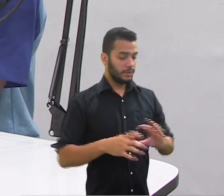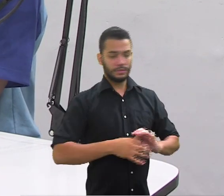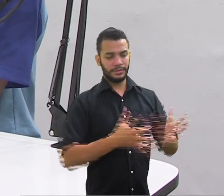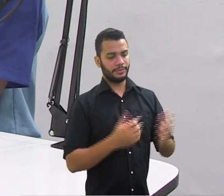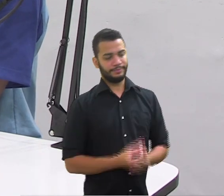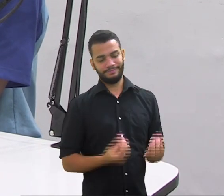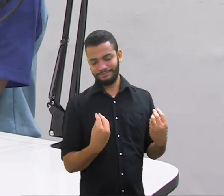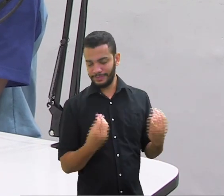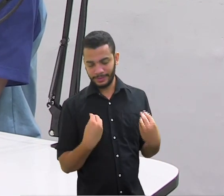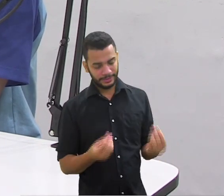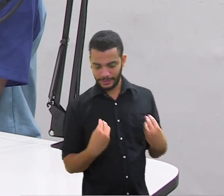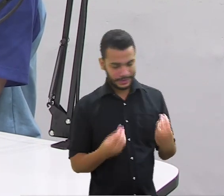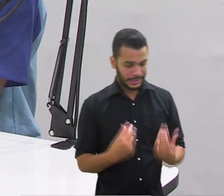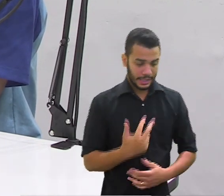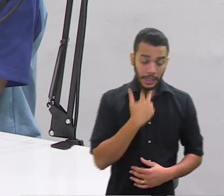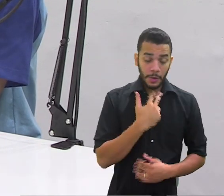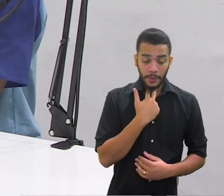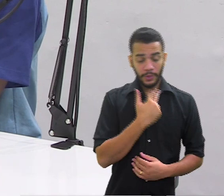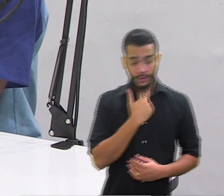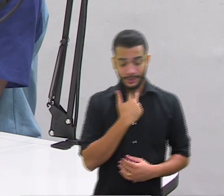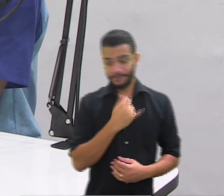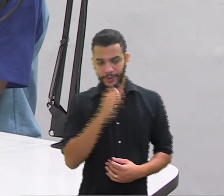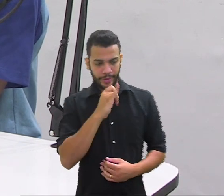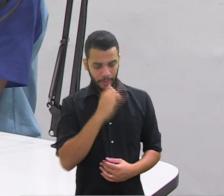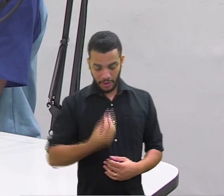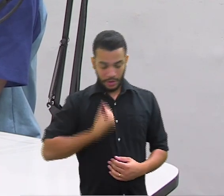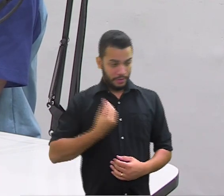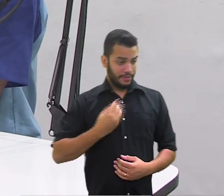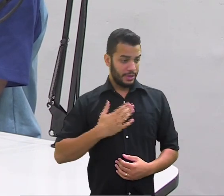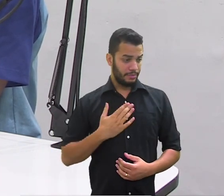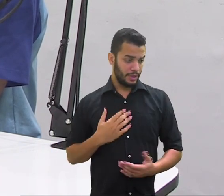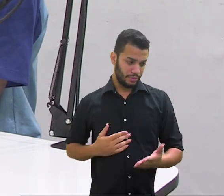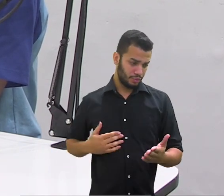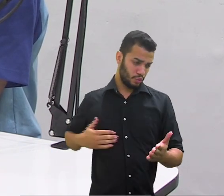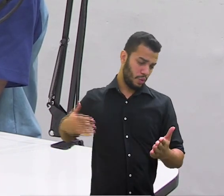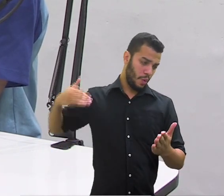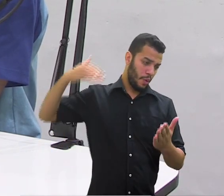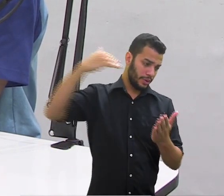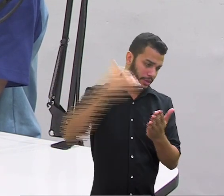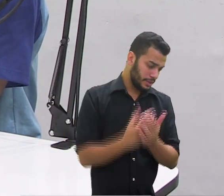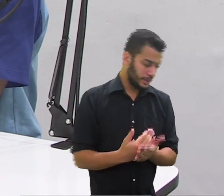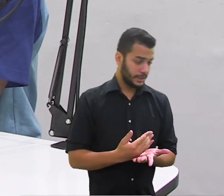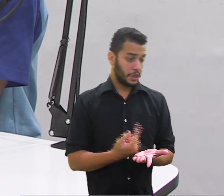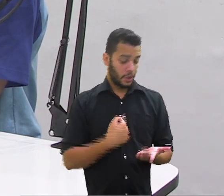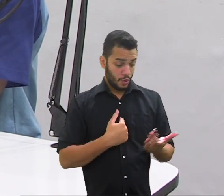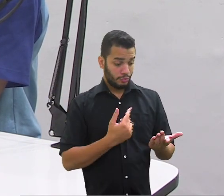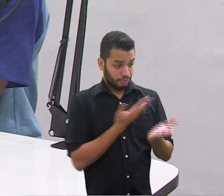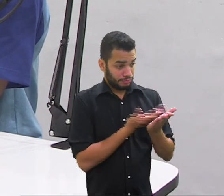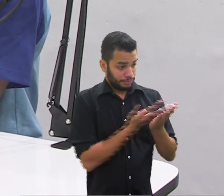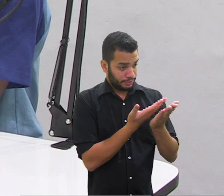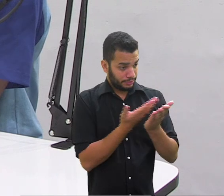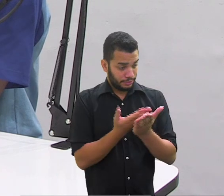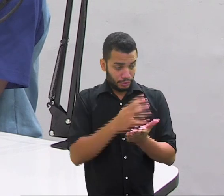vida inteira em escolas municipais, assim, eu sempre tive um zelo e um cuidado com as coisas que eu tinha na escola.